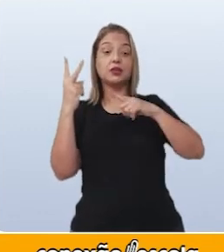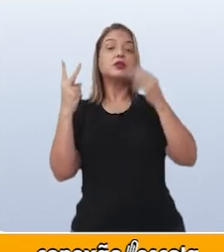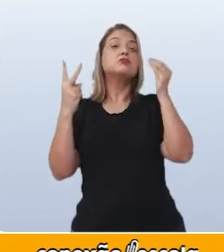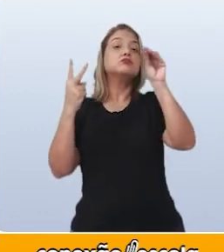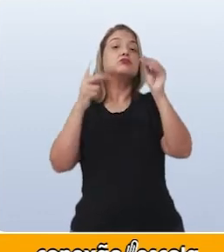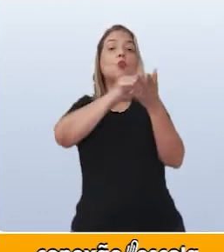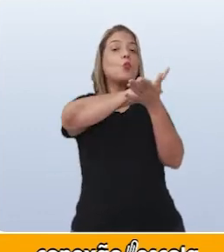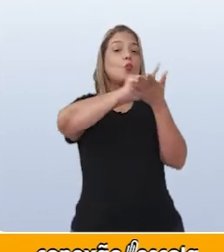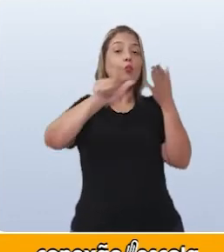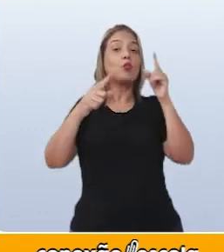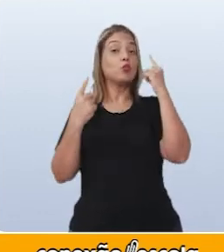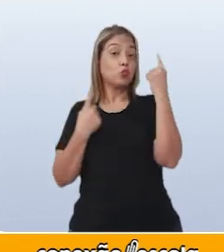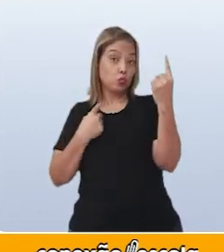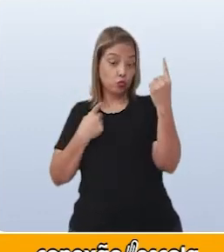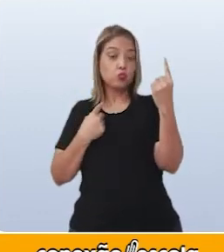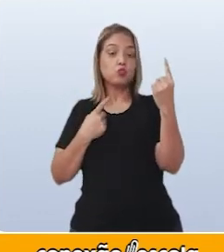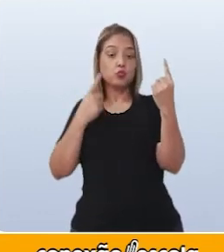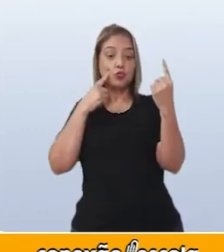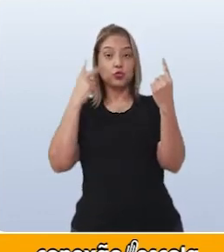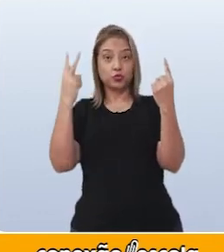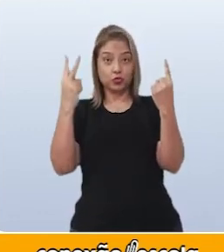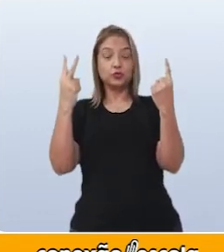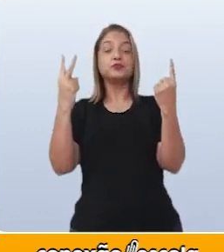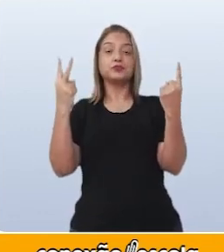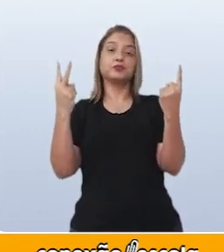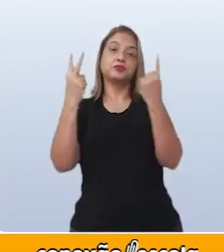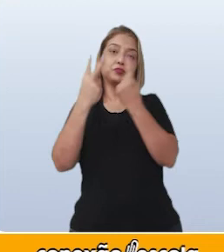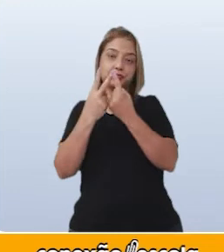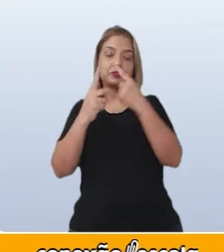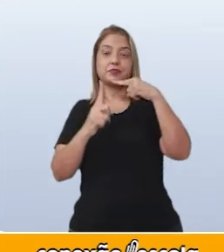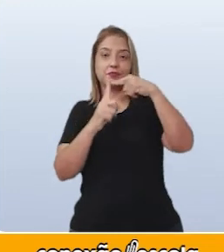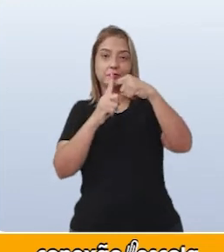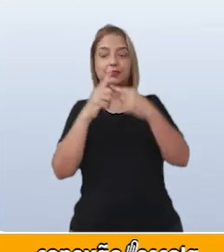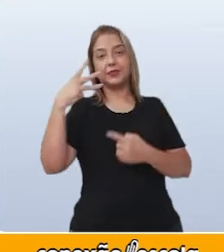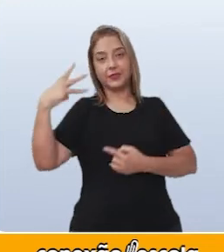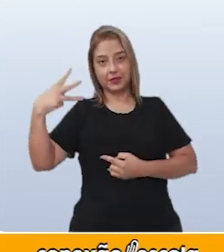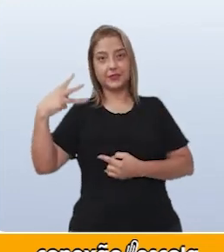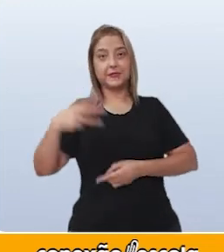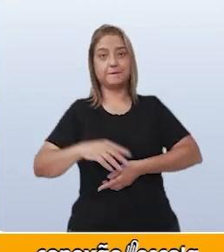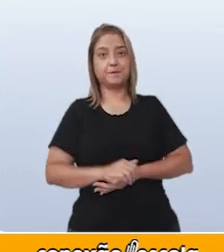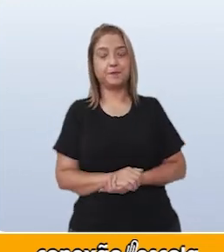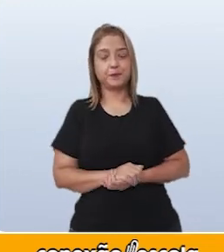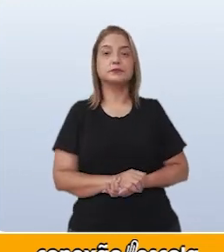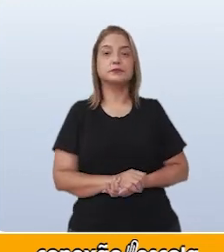implícito que está aqui, que é 1, e o expoente 2. 1 mais 2, 3.